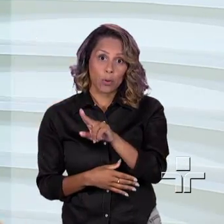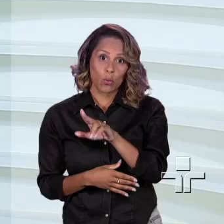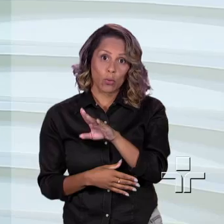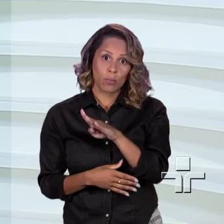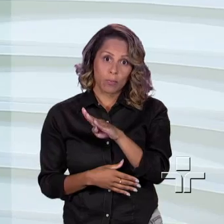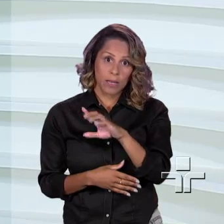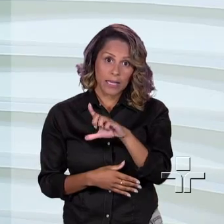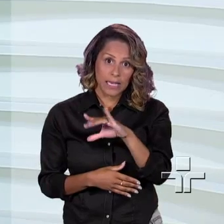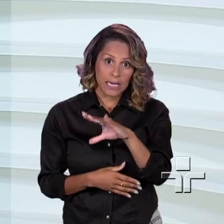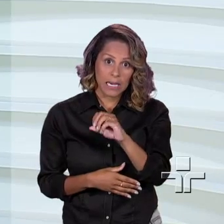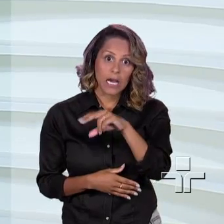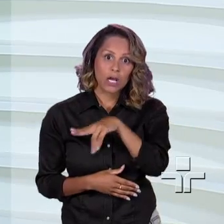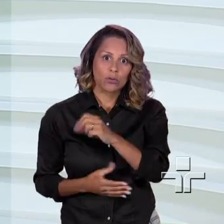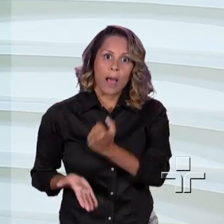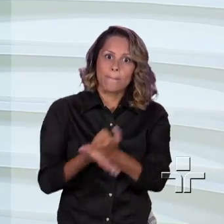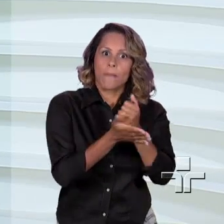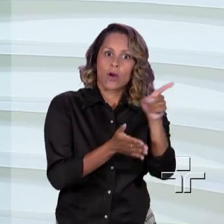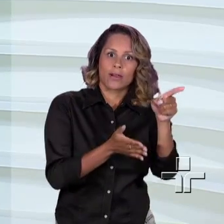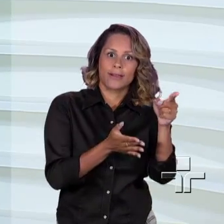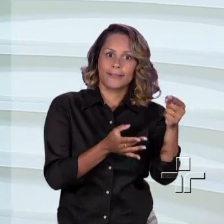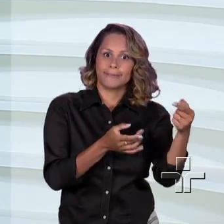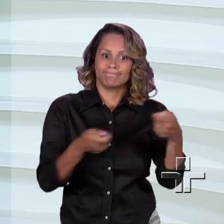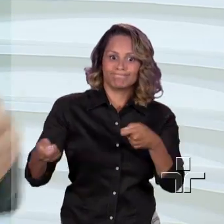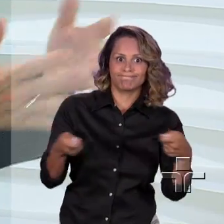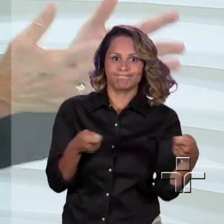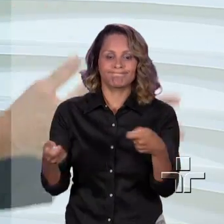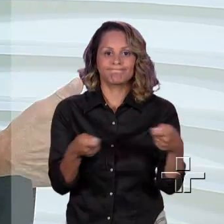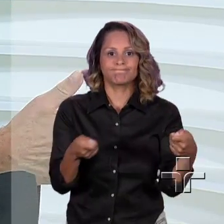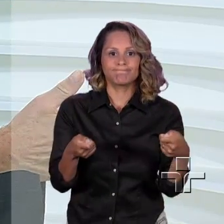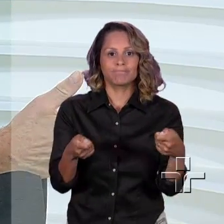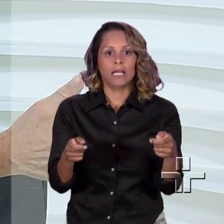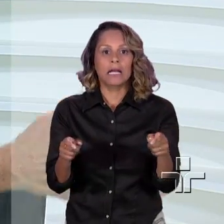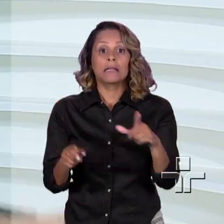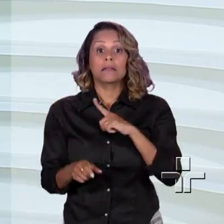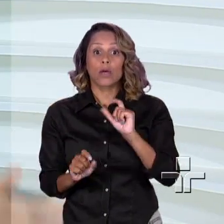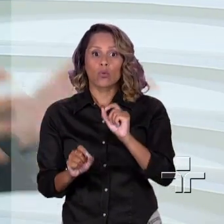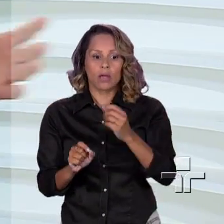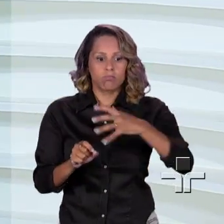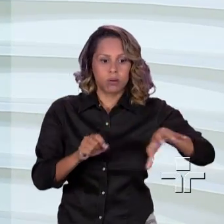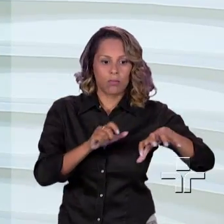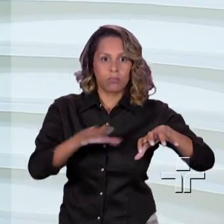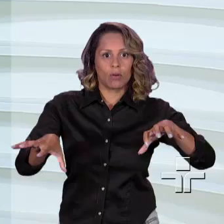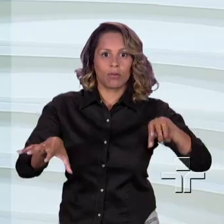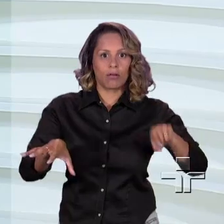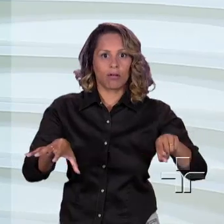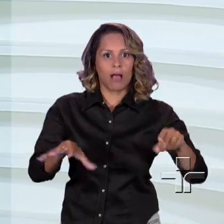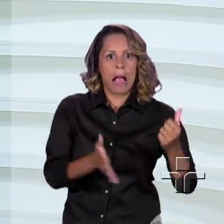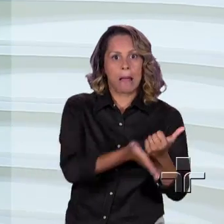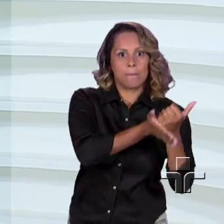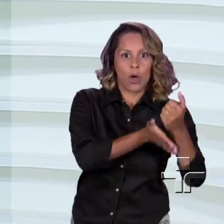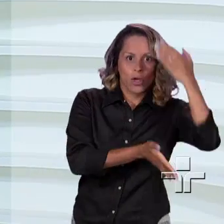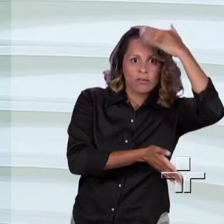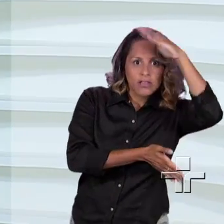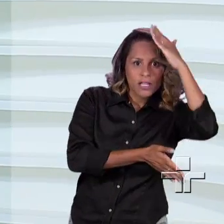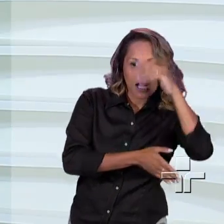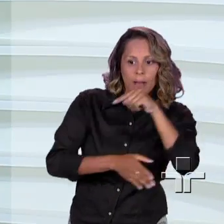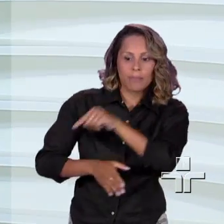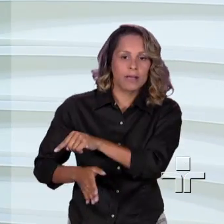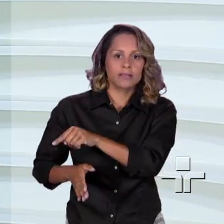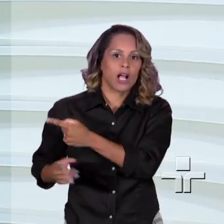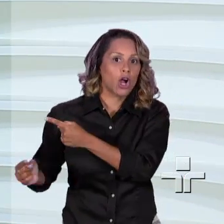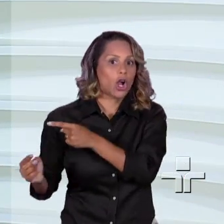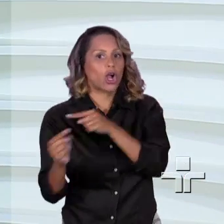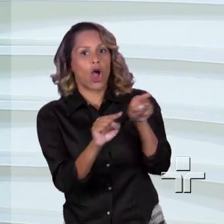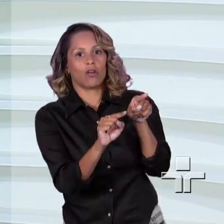na sociedade americana nesse sentido, de pessoas que estão do lado de Donald Trump e as pessoas que estão do lado das forças que